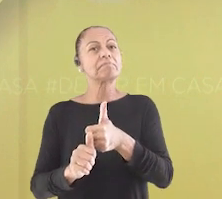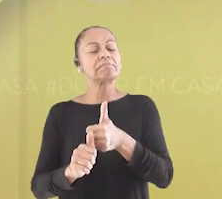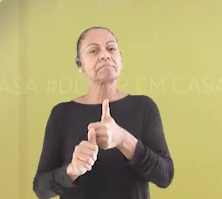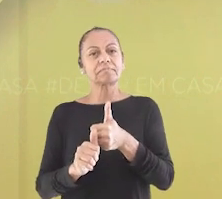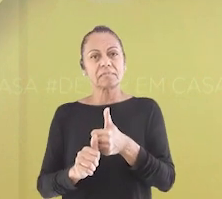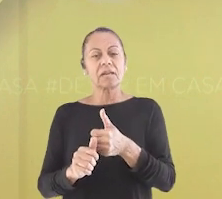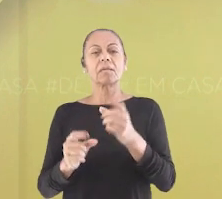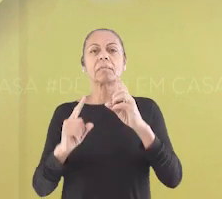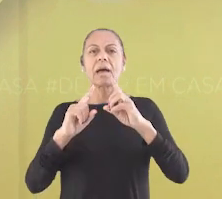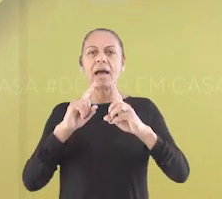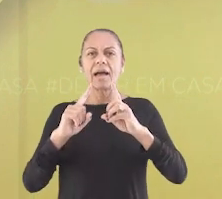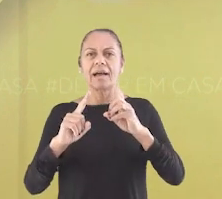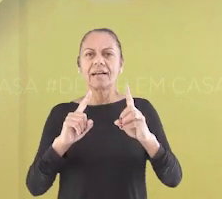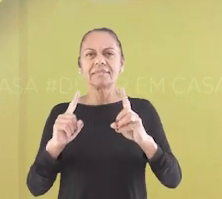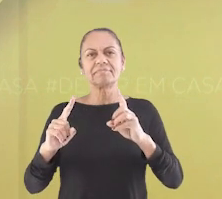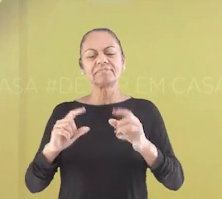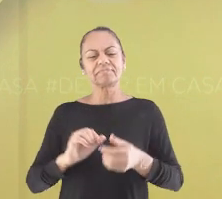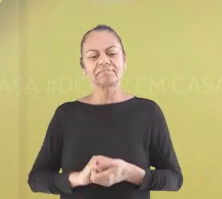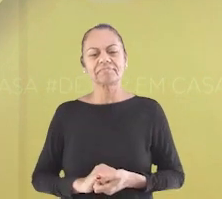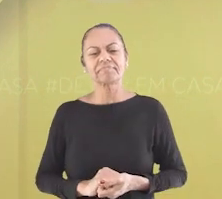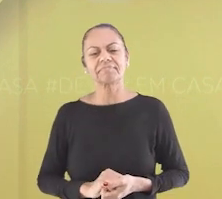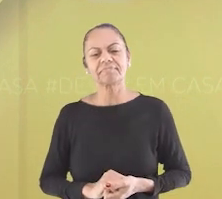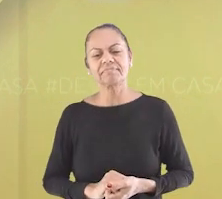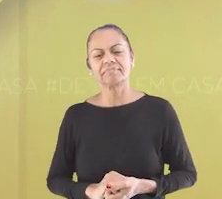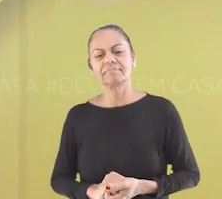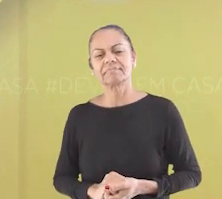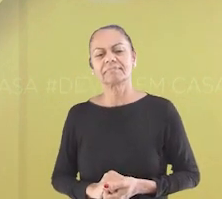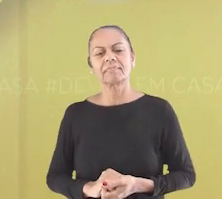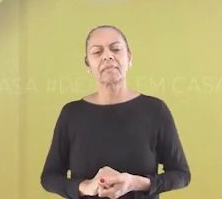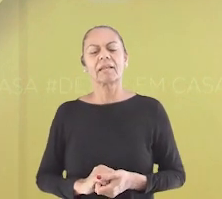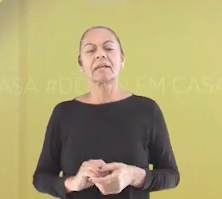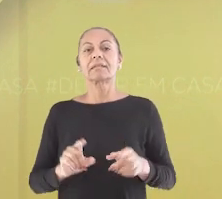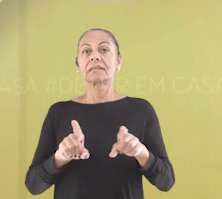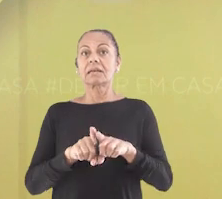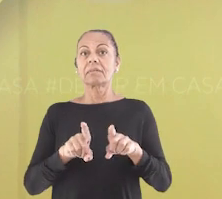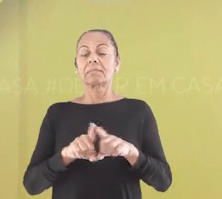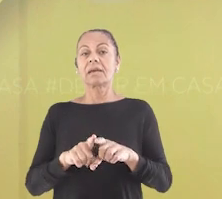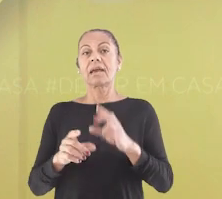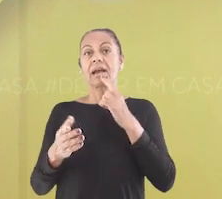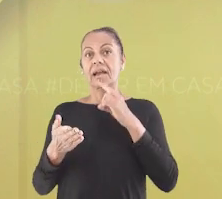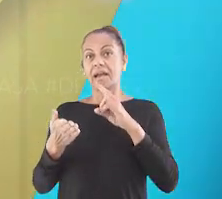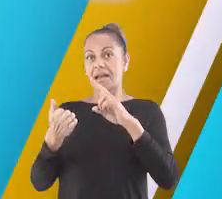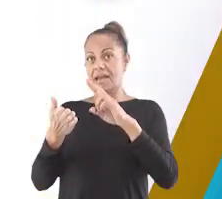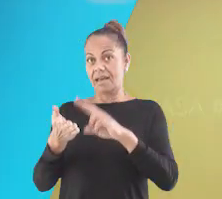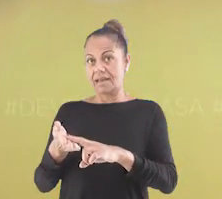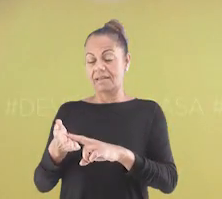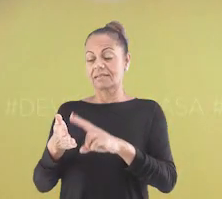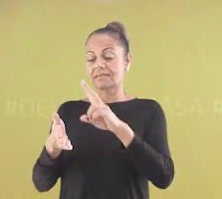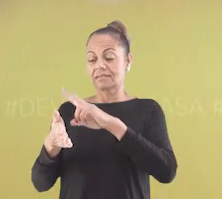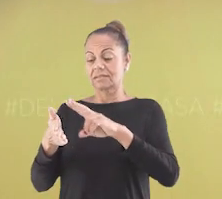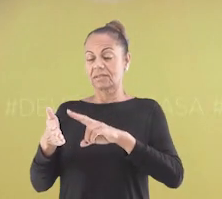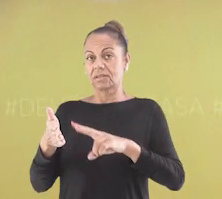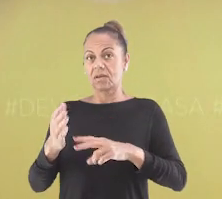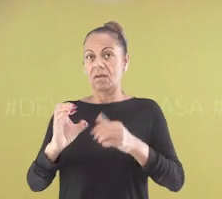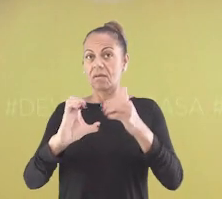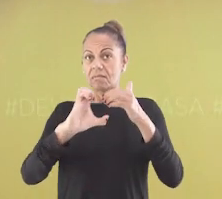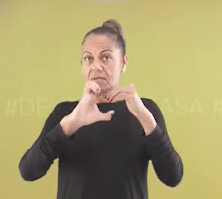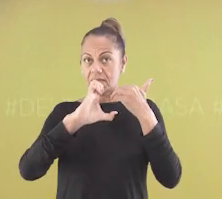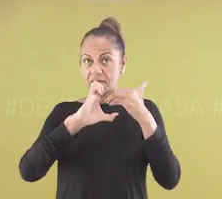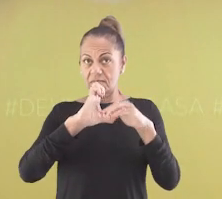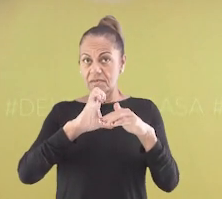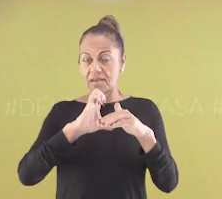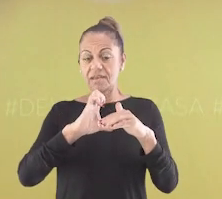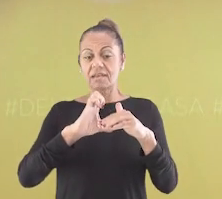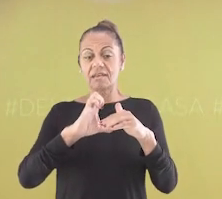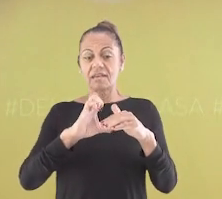uma vez que são publicados em tempo real e podem ser respondidos por outros leitores, gerando debates. E outra evolução do gênero